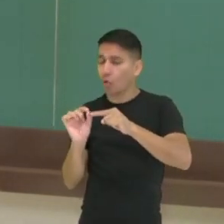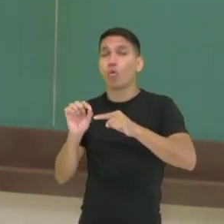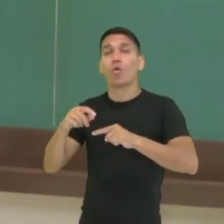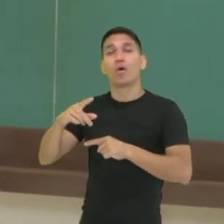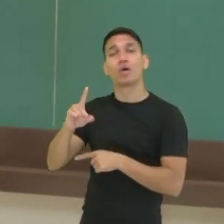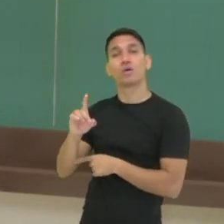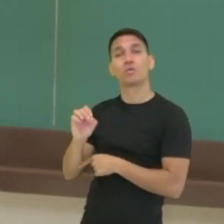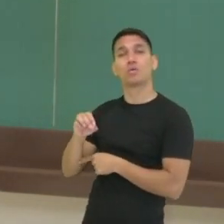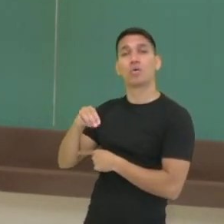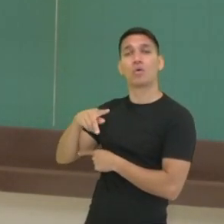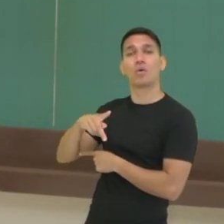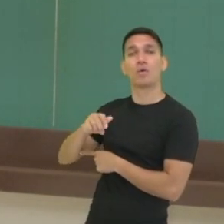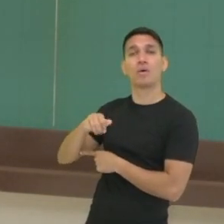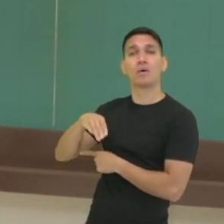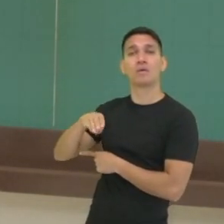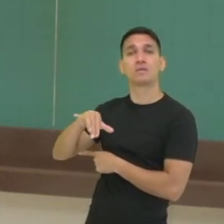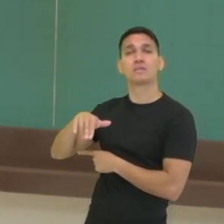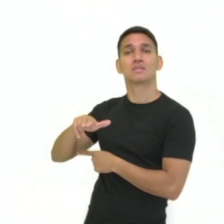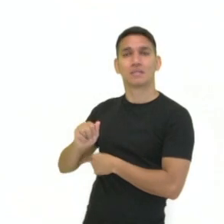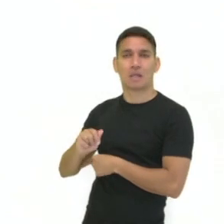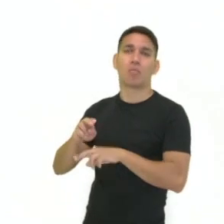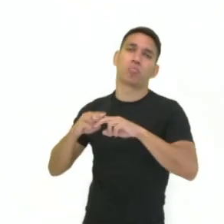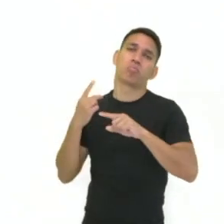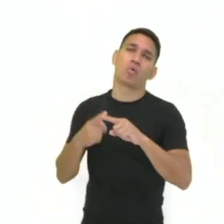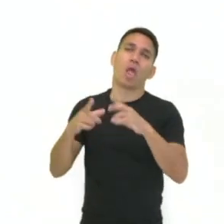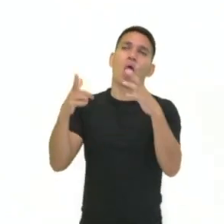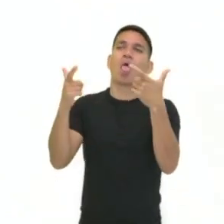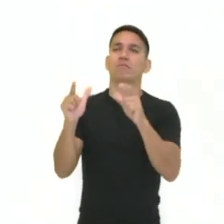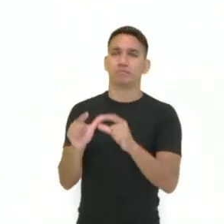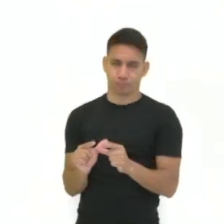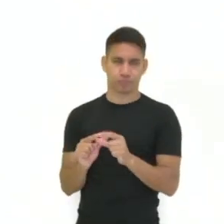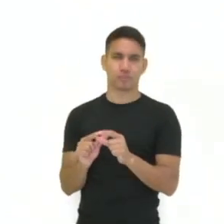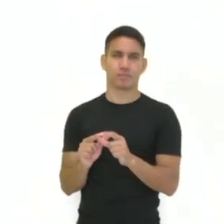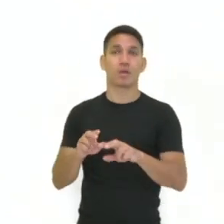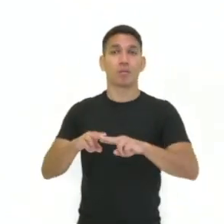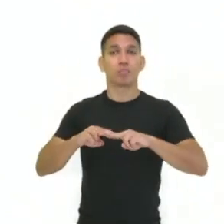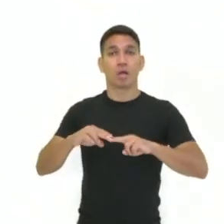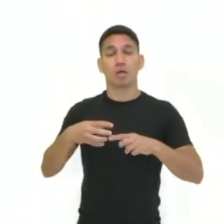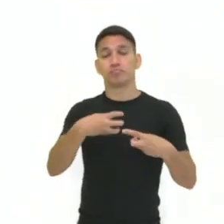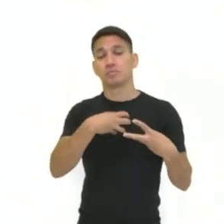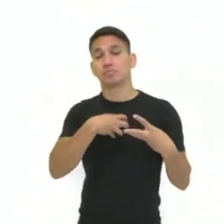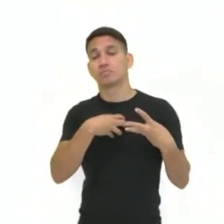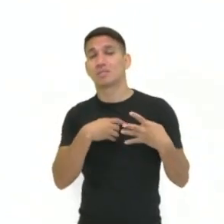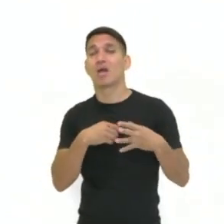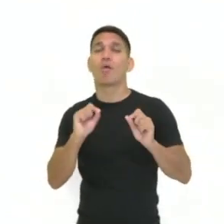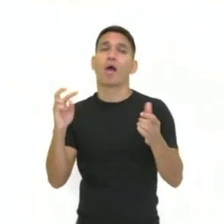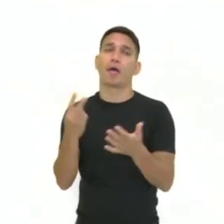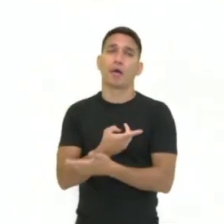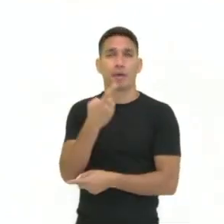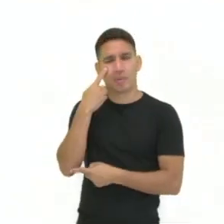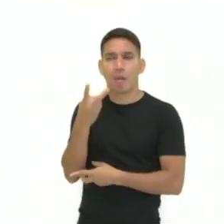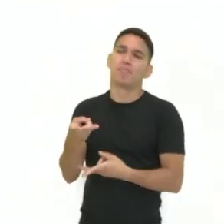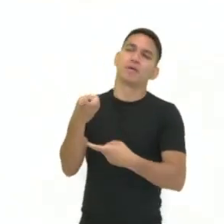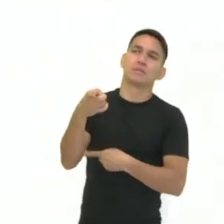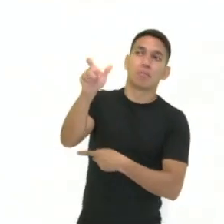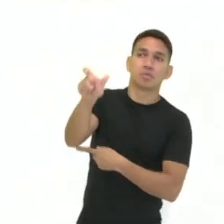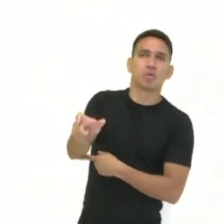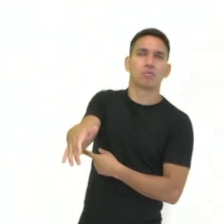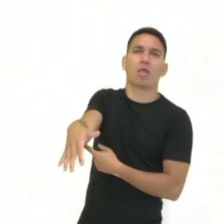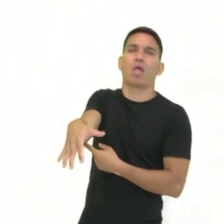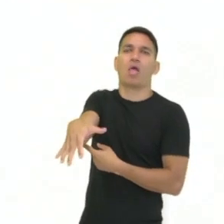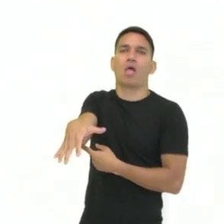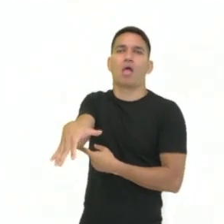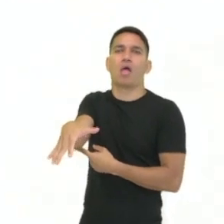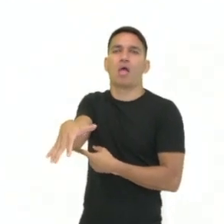sua produção. Um sintoma são os famosos tremores, que geralmente